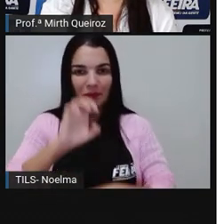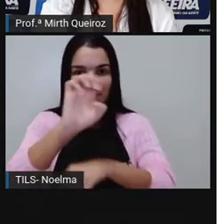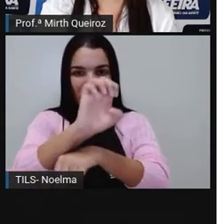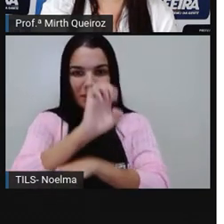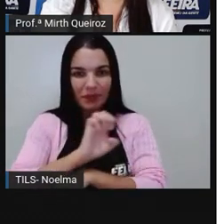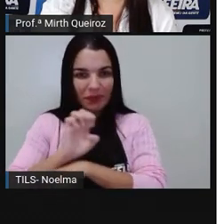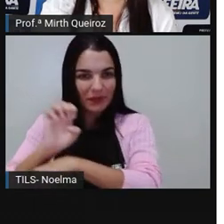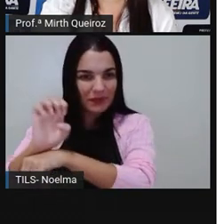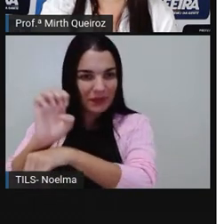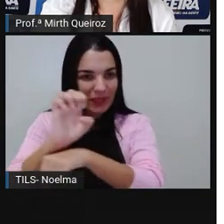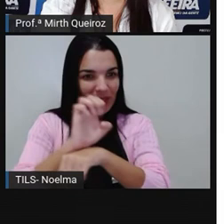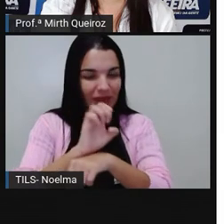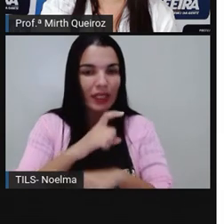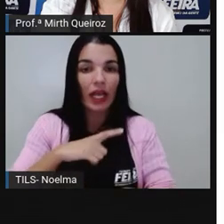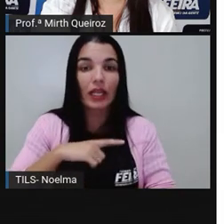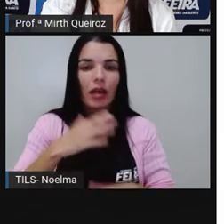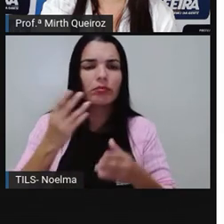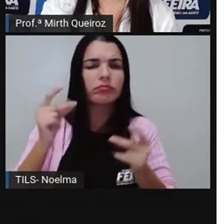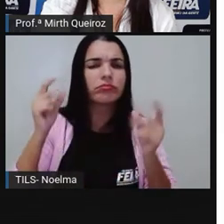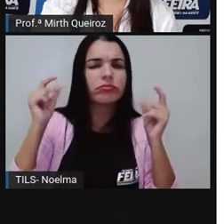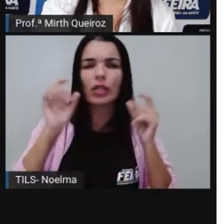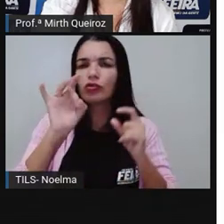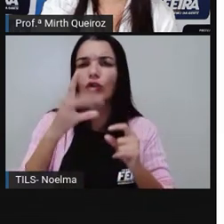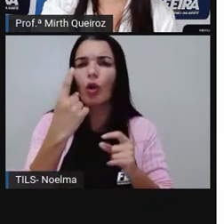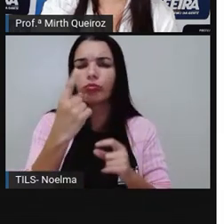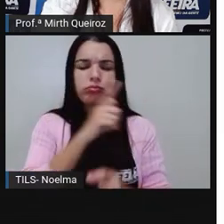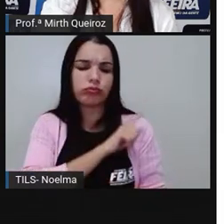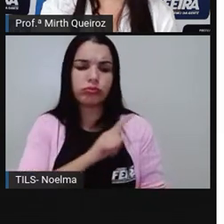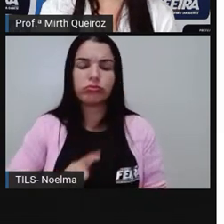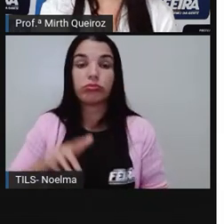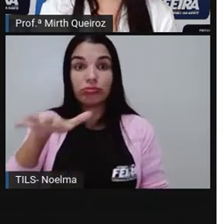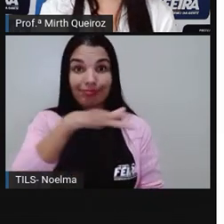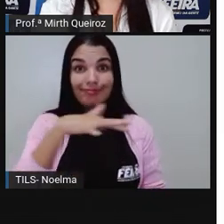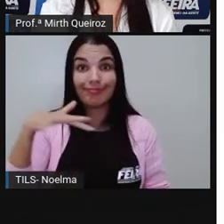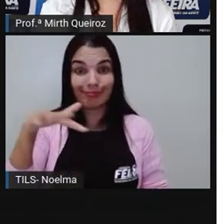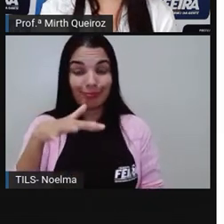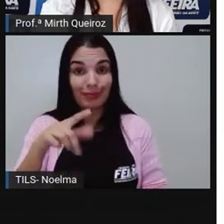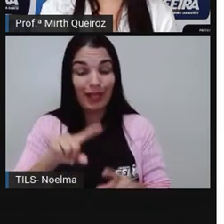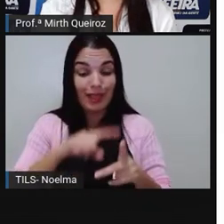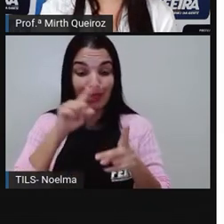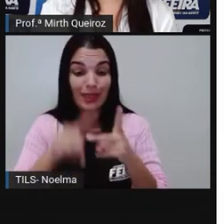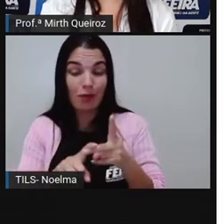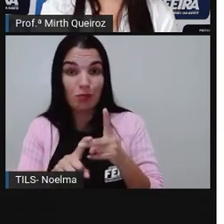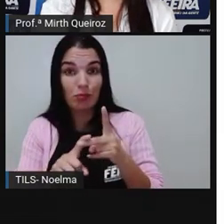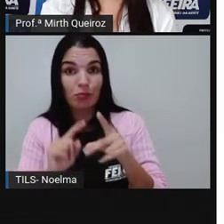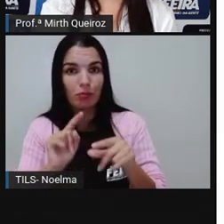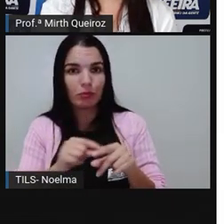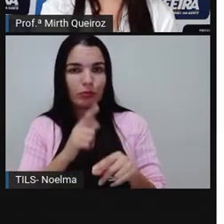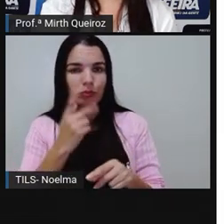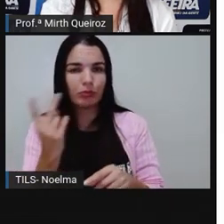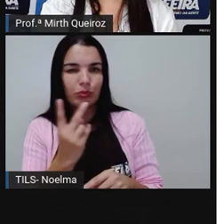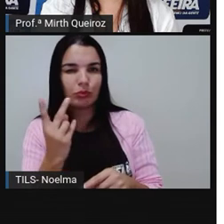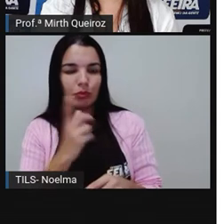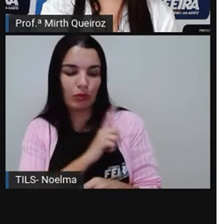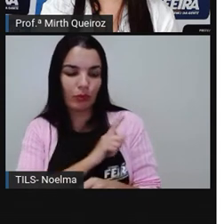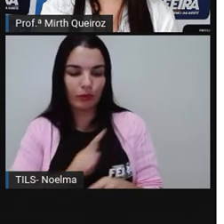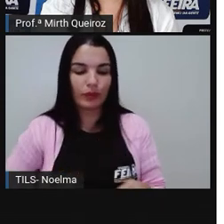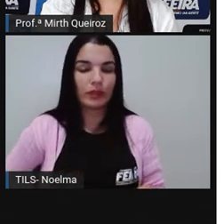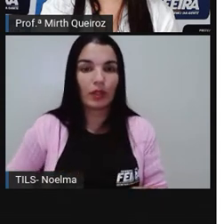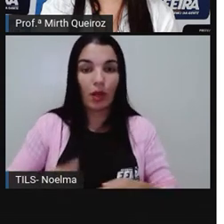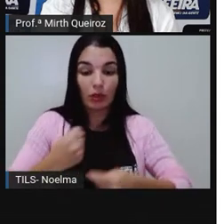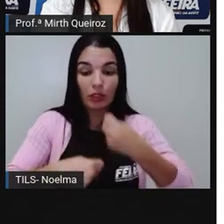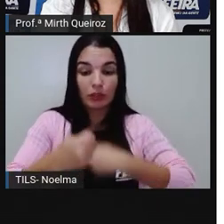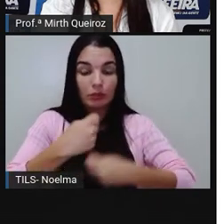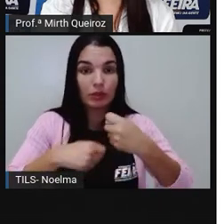né? Naquele período nós tínhamos apenas um governador geral e posteriormente dois governadores gerais aí para